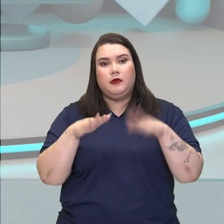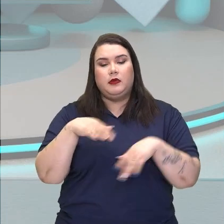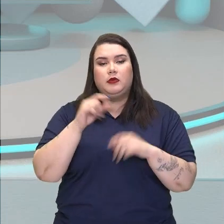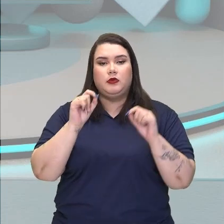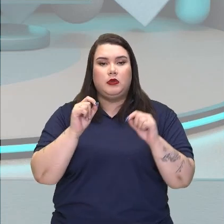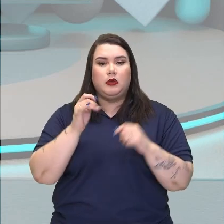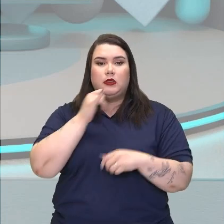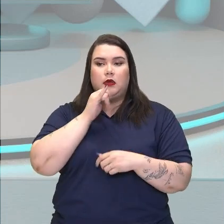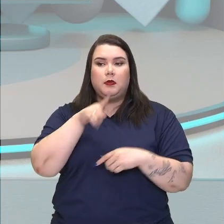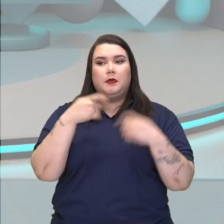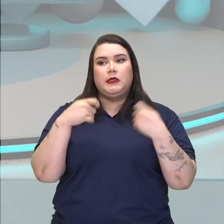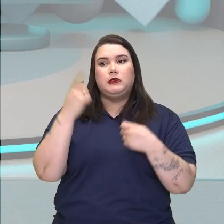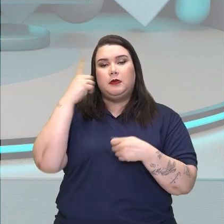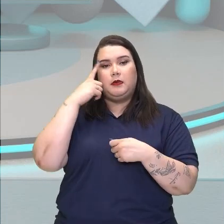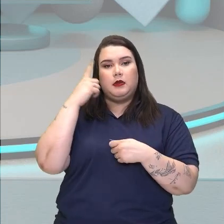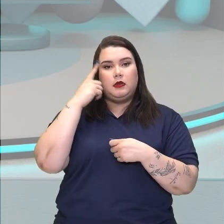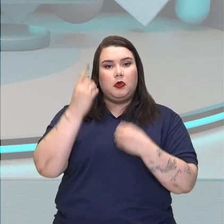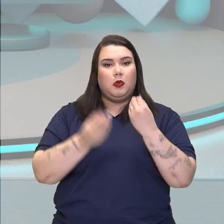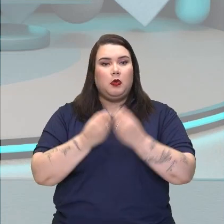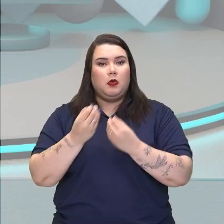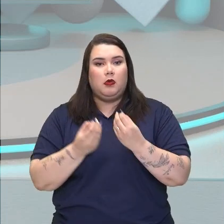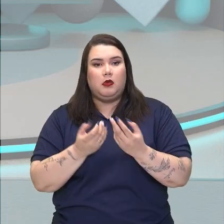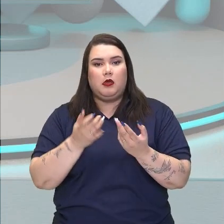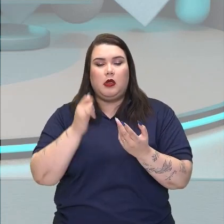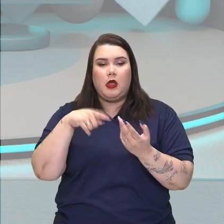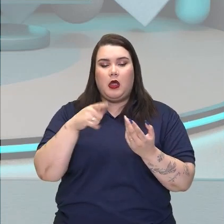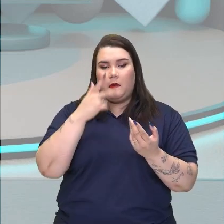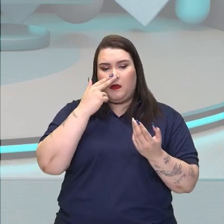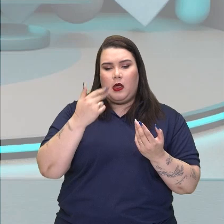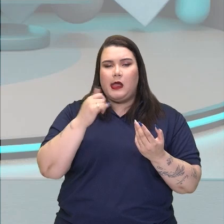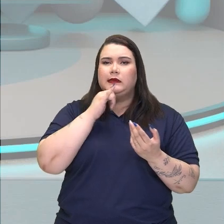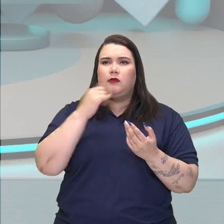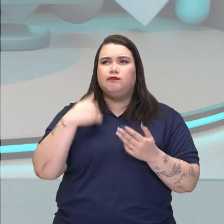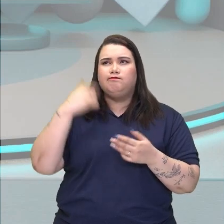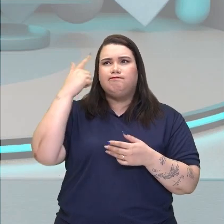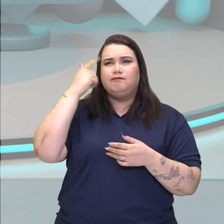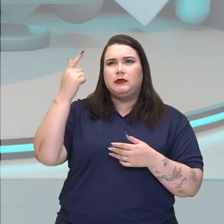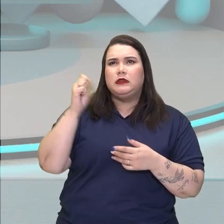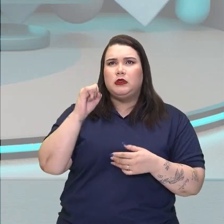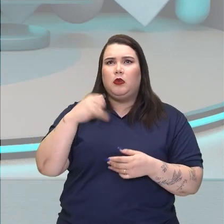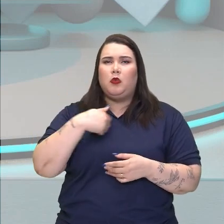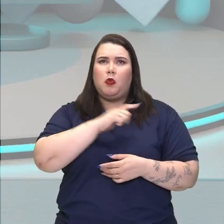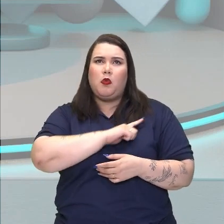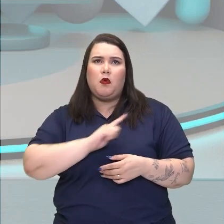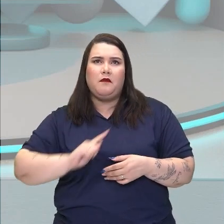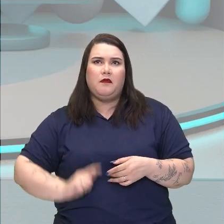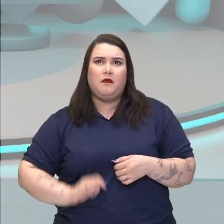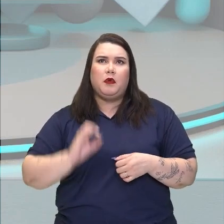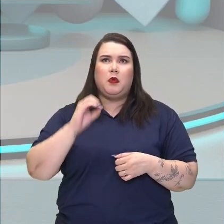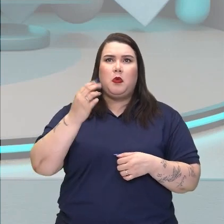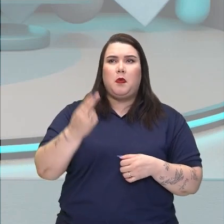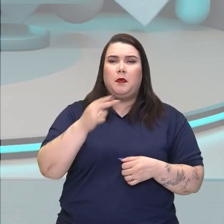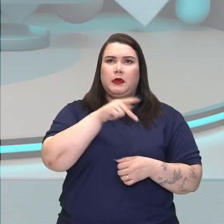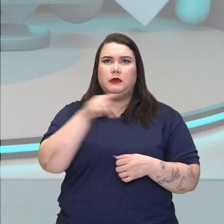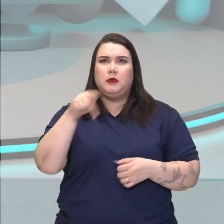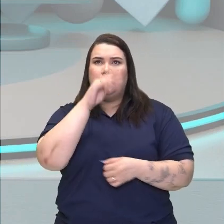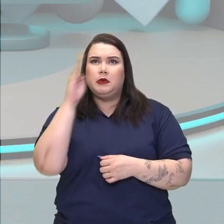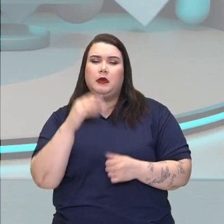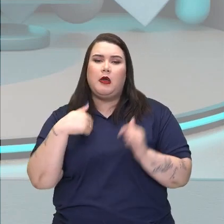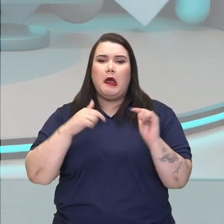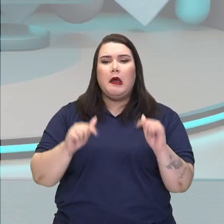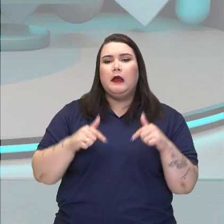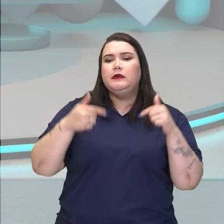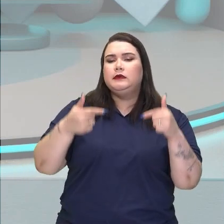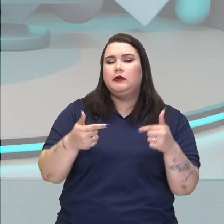você deve se pensar ali como se fosse algum governante ou presidente do Brasil. O que eu vou fazer para resolver isso?